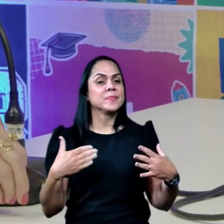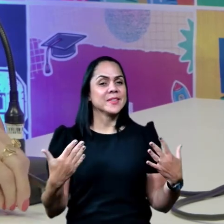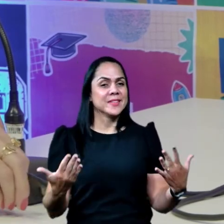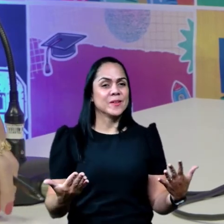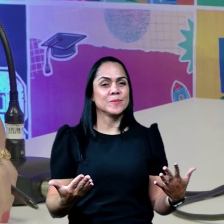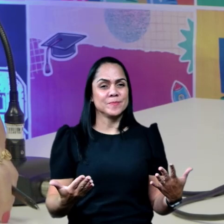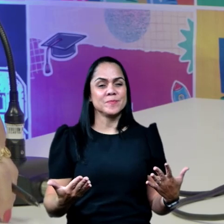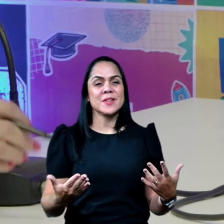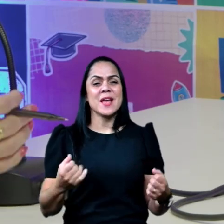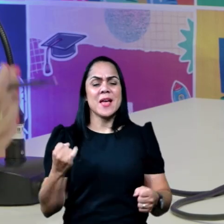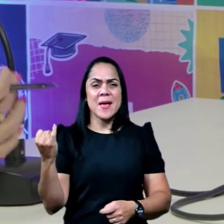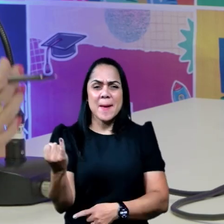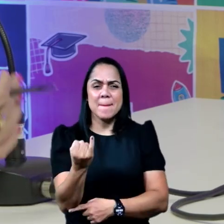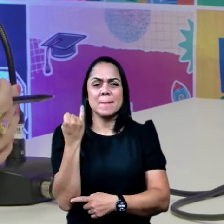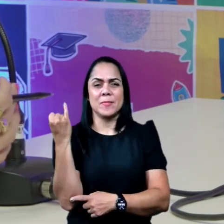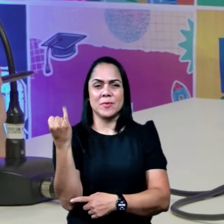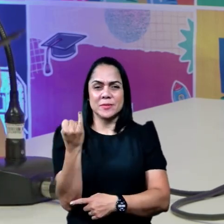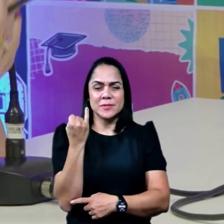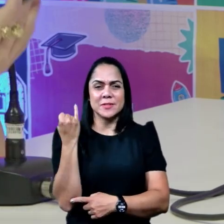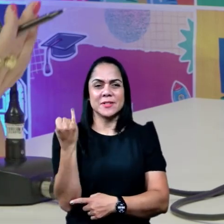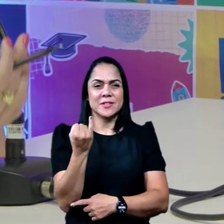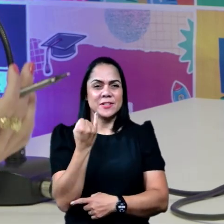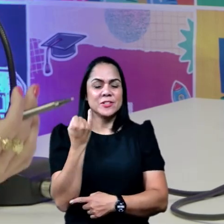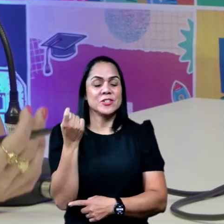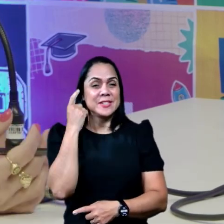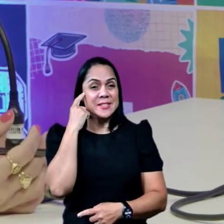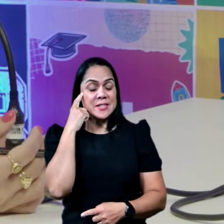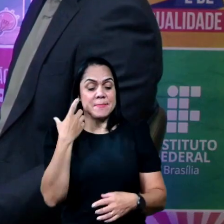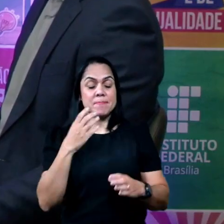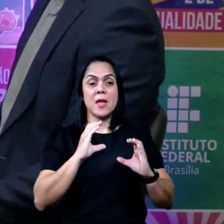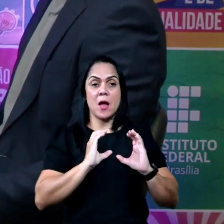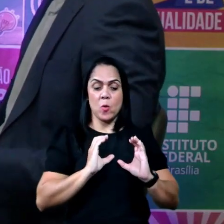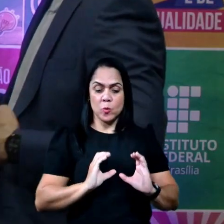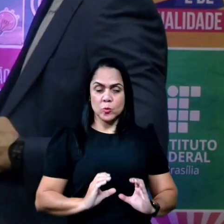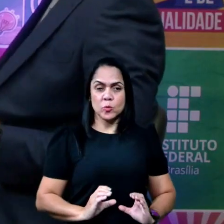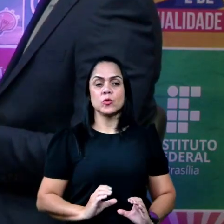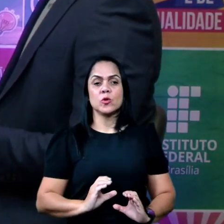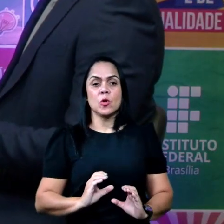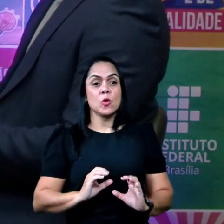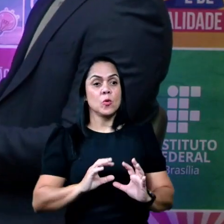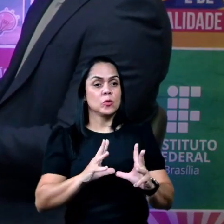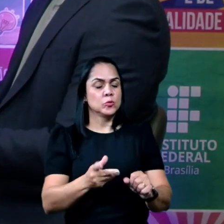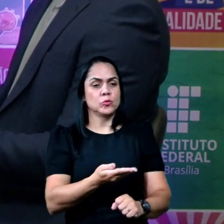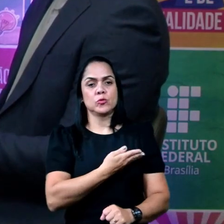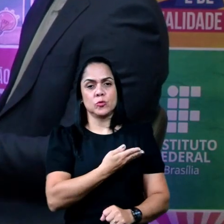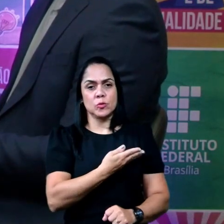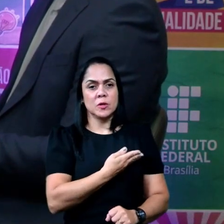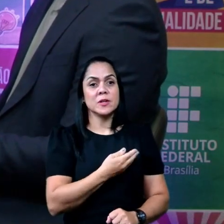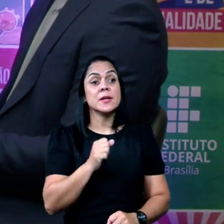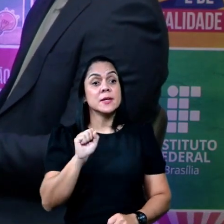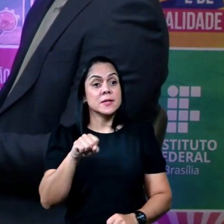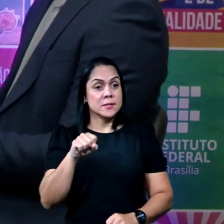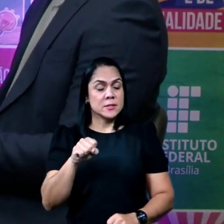linha importante para a gente pautar nossa conduta com os colegas. Efetivamente. Se me consentiu, ok,